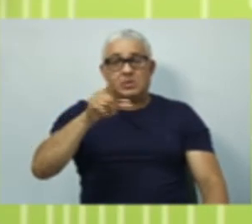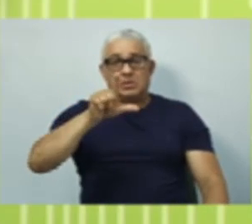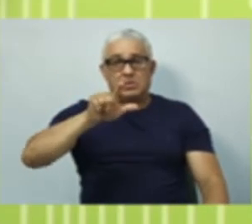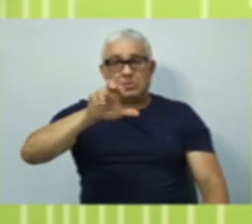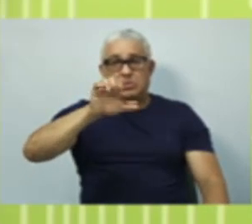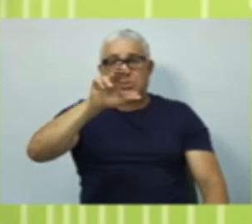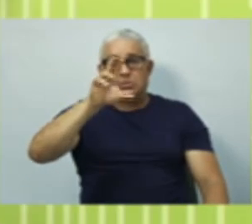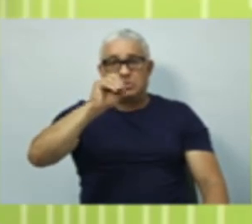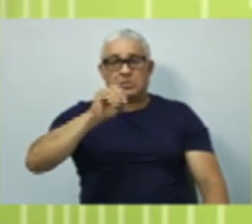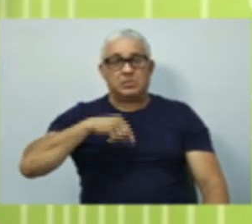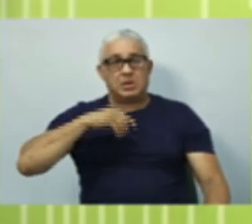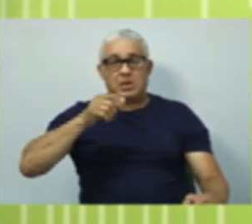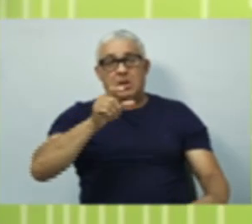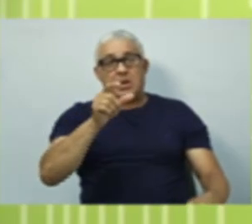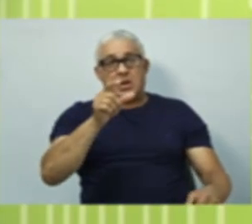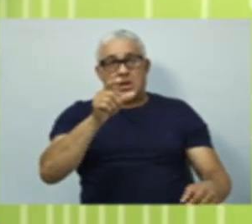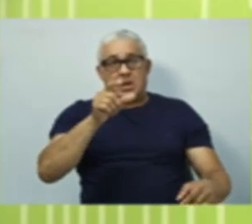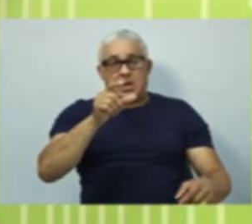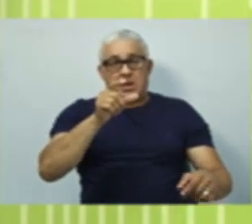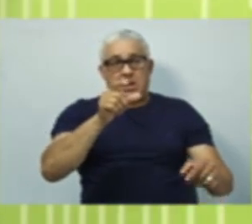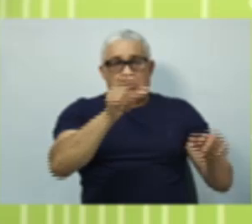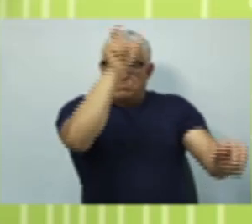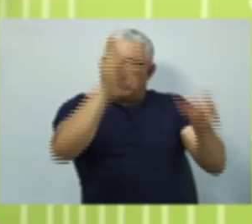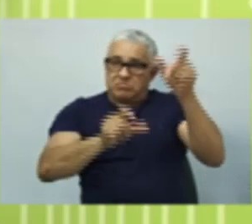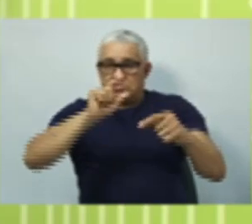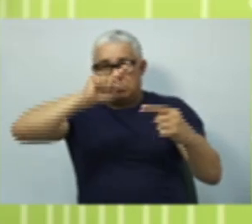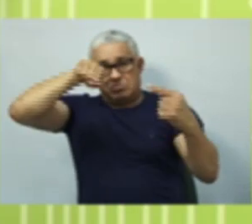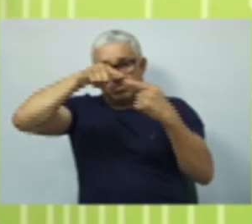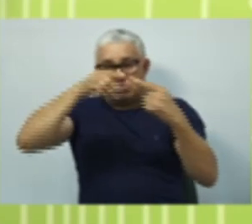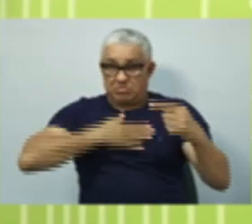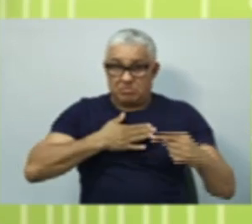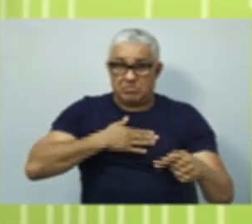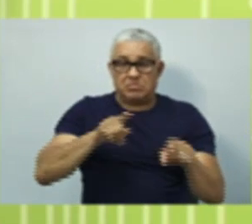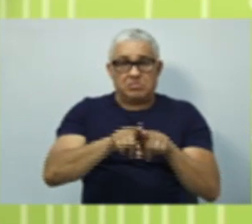meu público-alvo, qual é o meu produto que eu vou vender, qual é